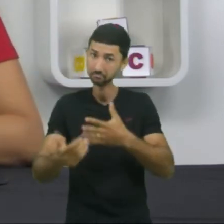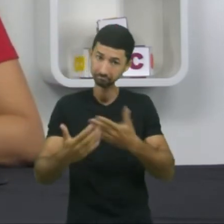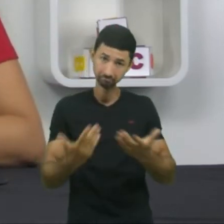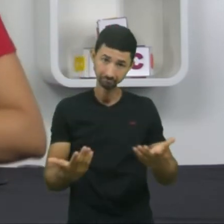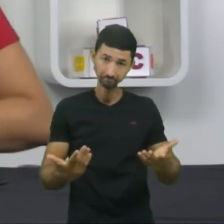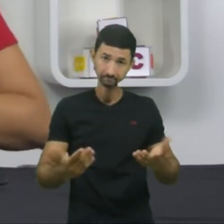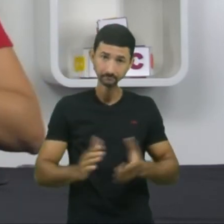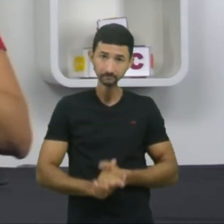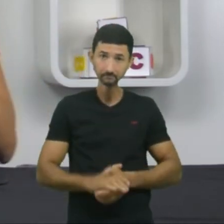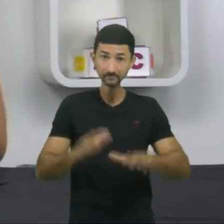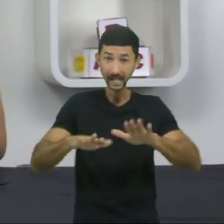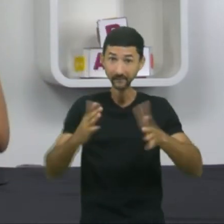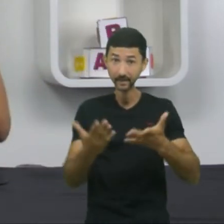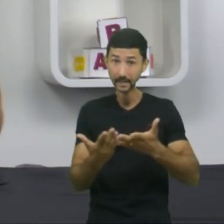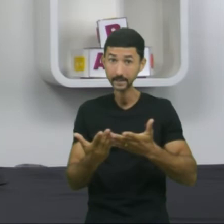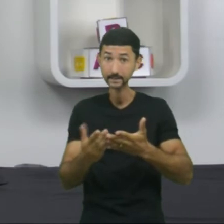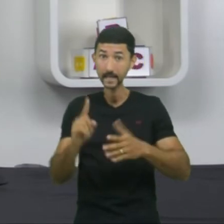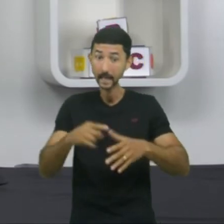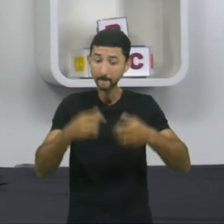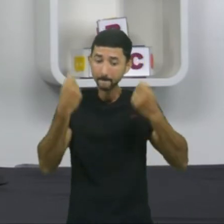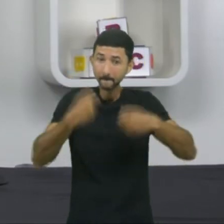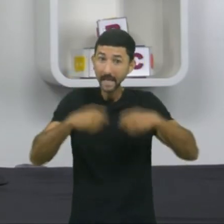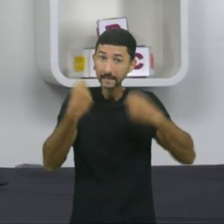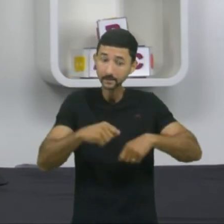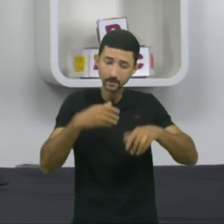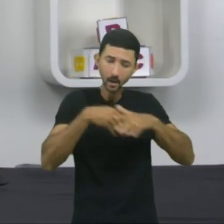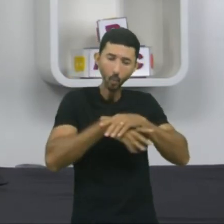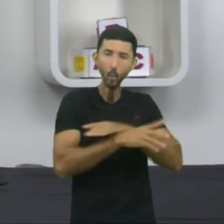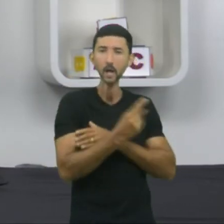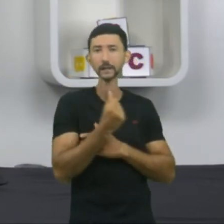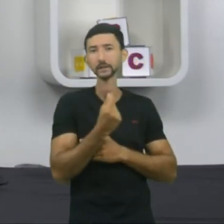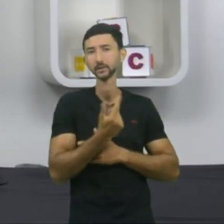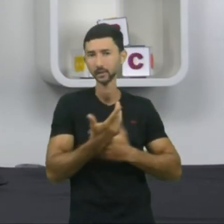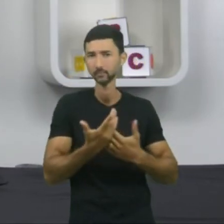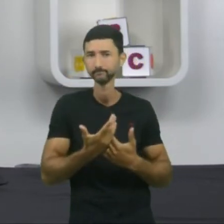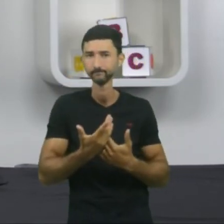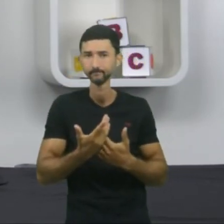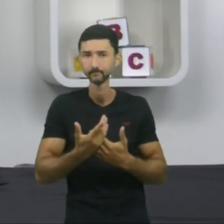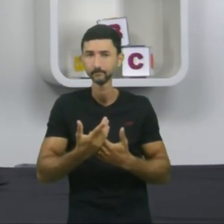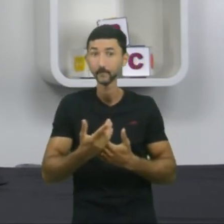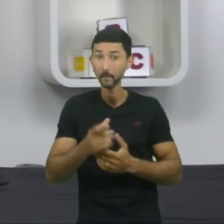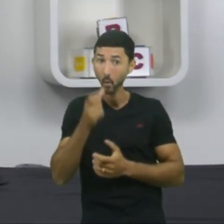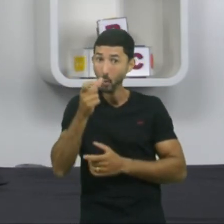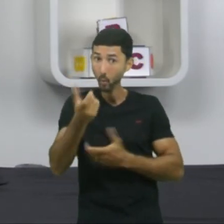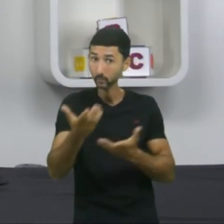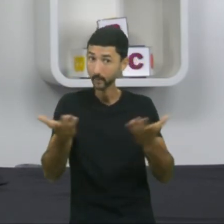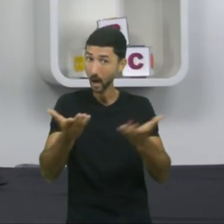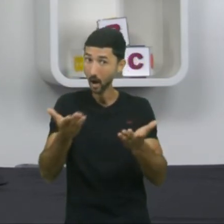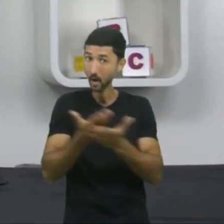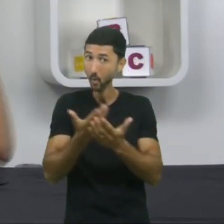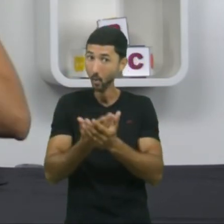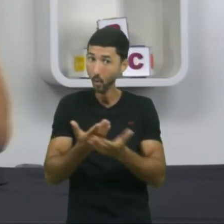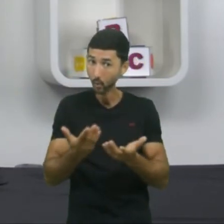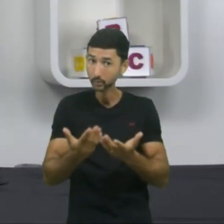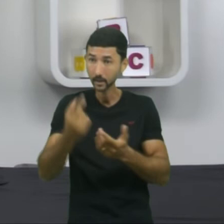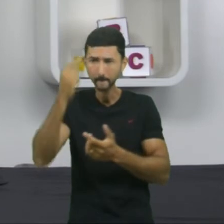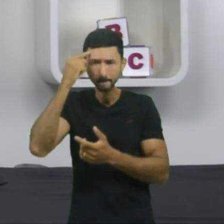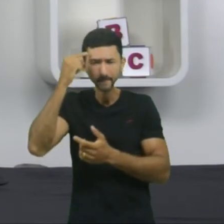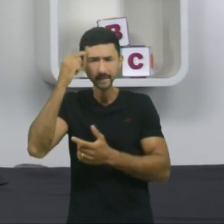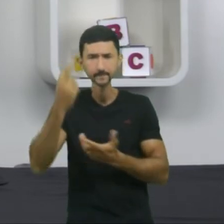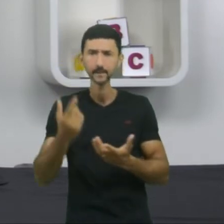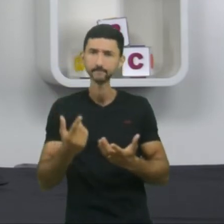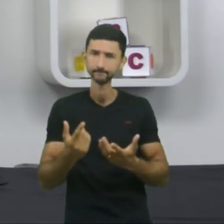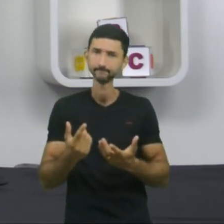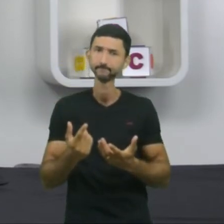Muitas vezes é por uma questão de necessidade. E é para isso que eu te convido nessa aula de hoje a